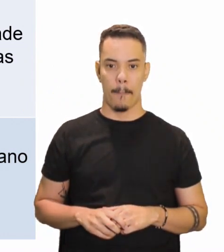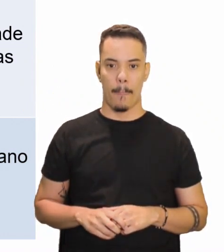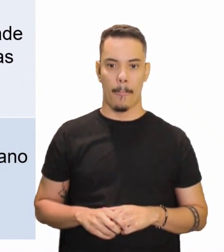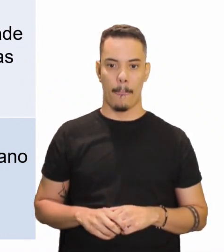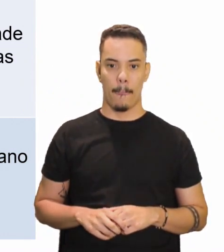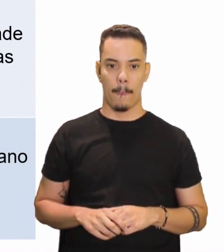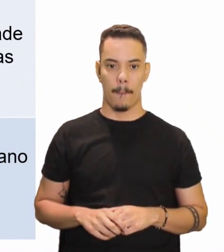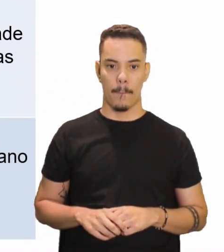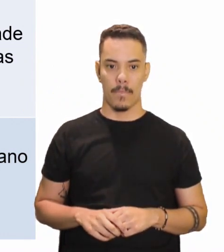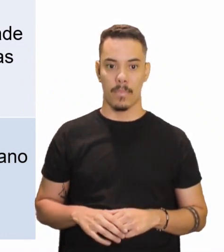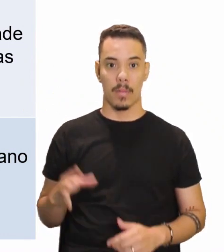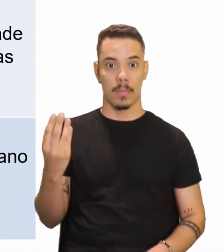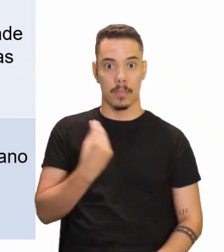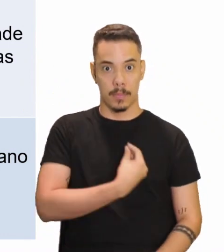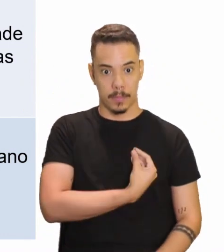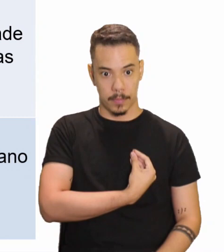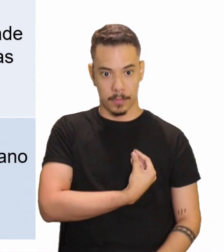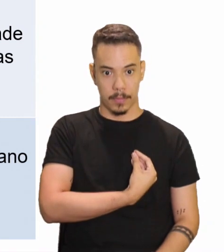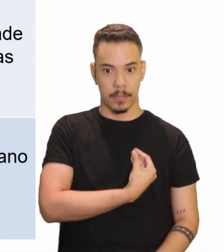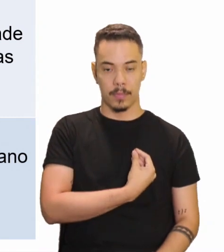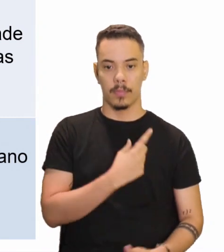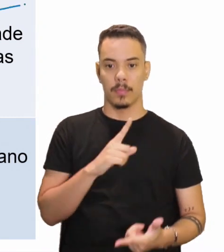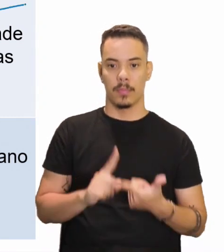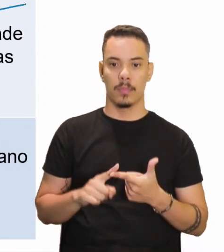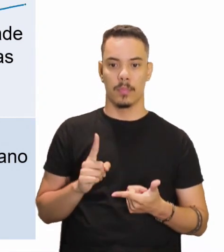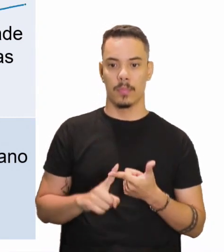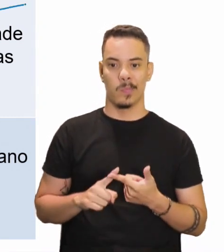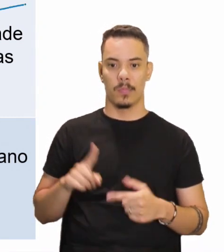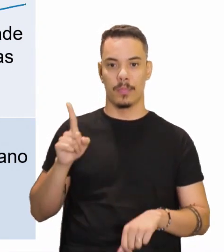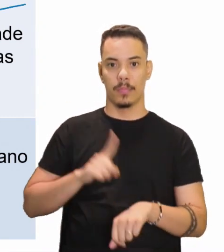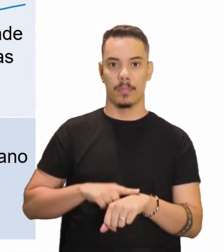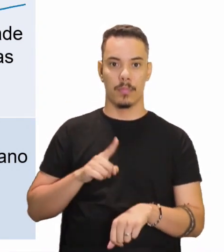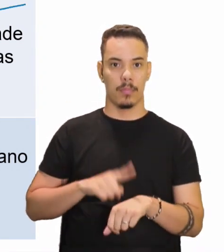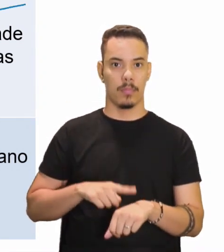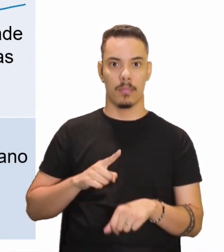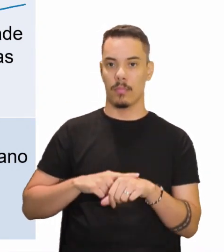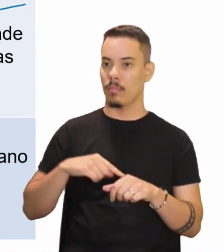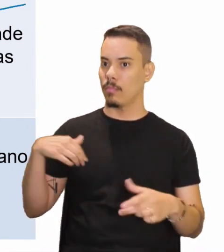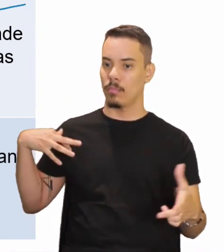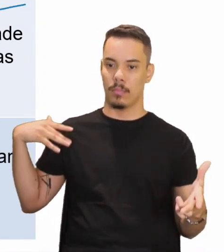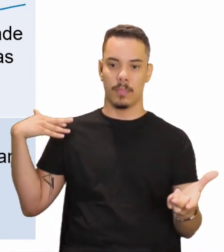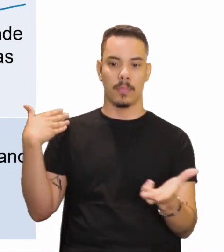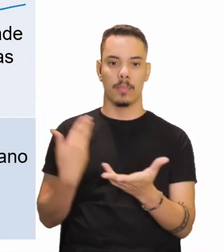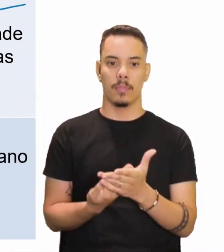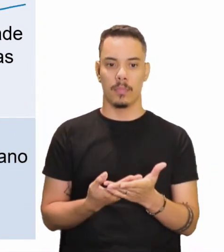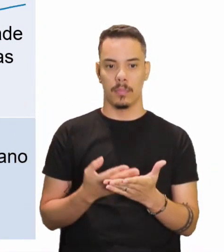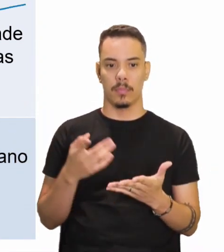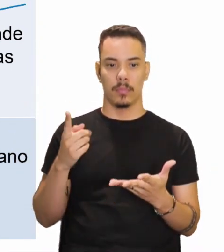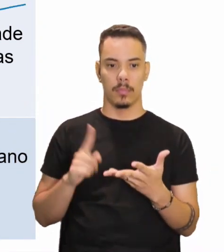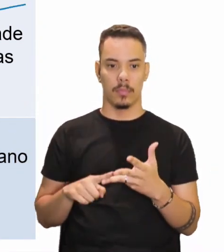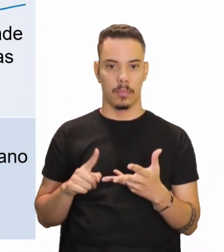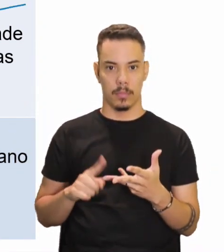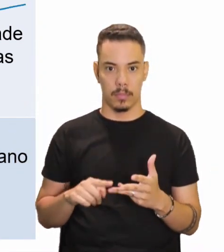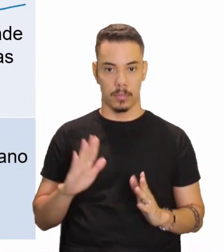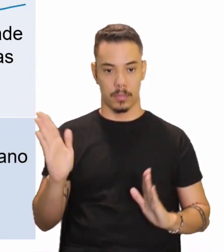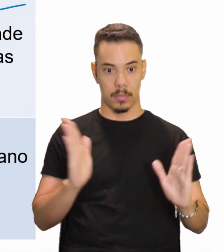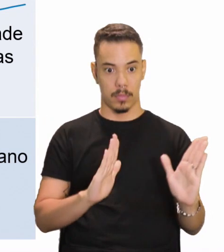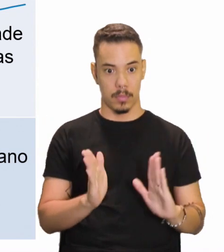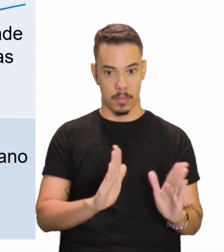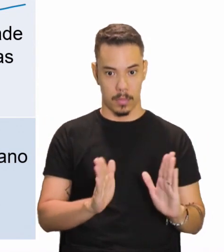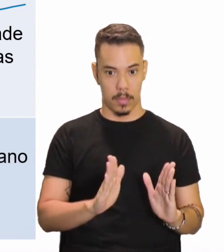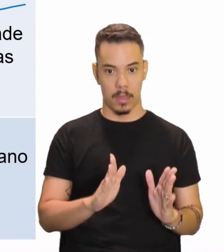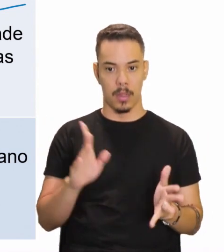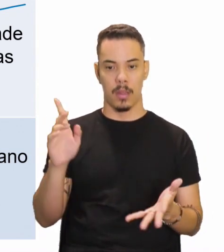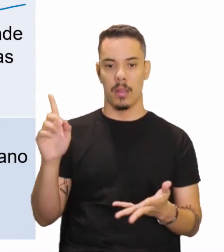charge atual e cartoon atemporal charge efêmero